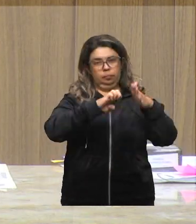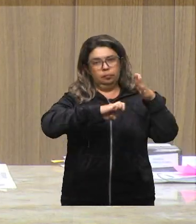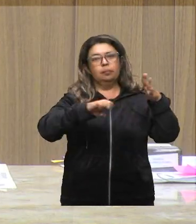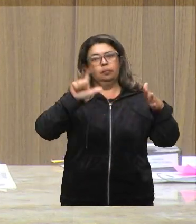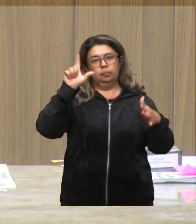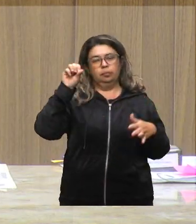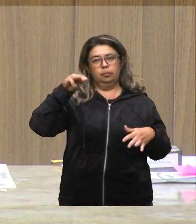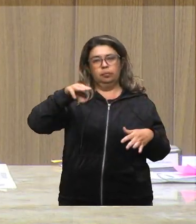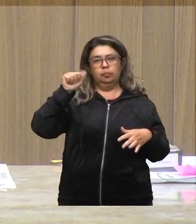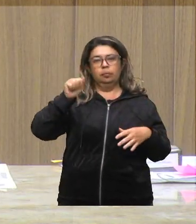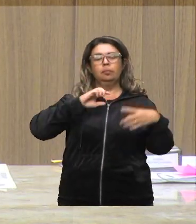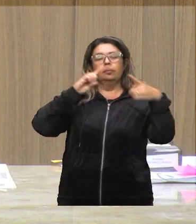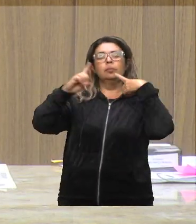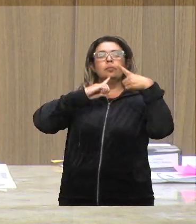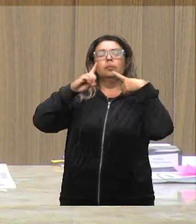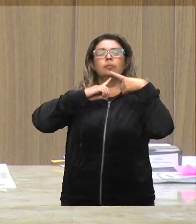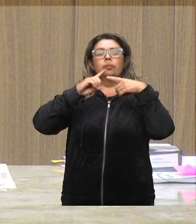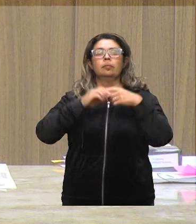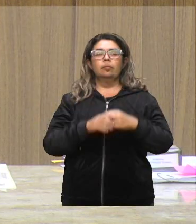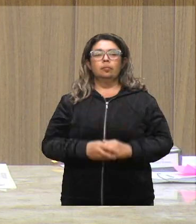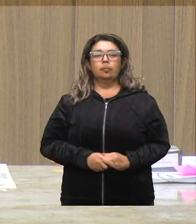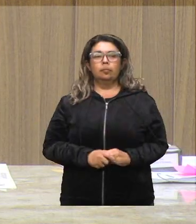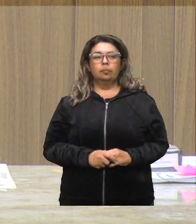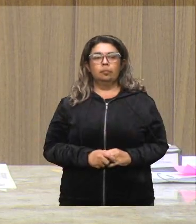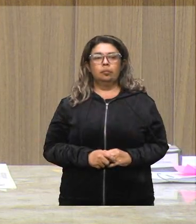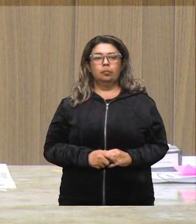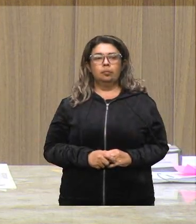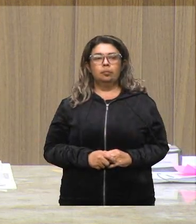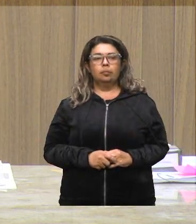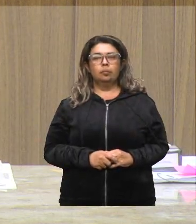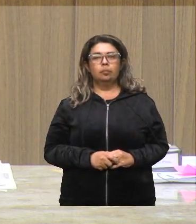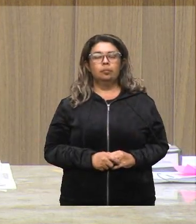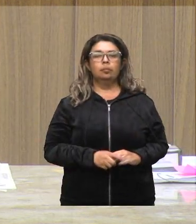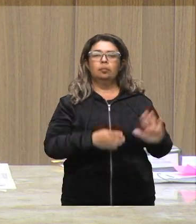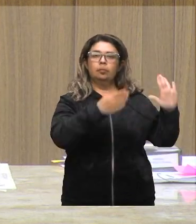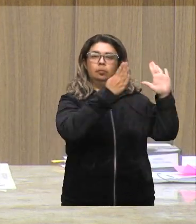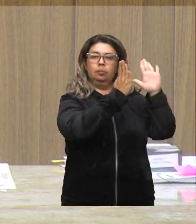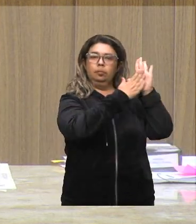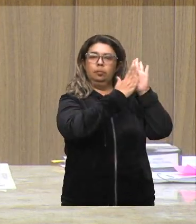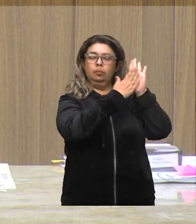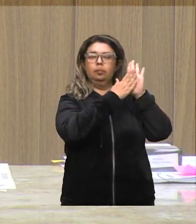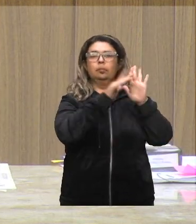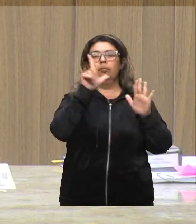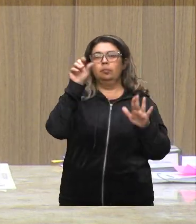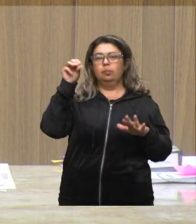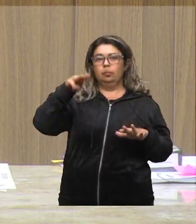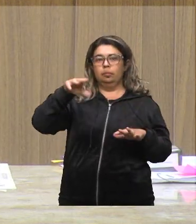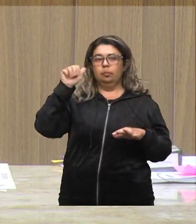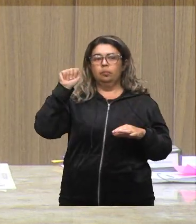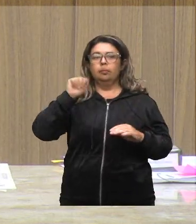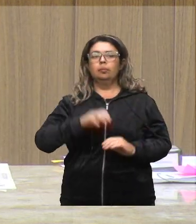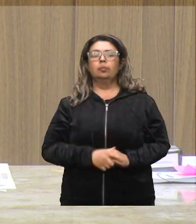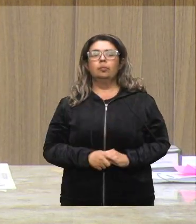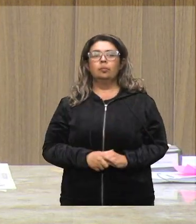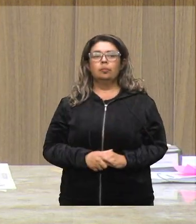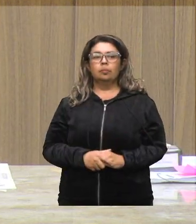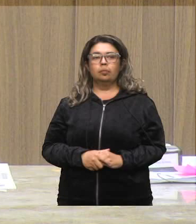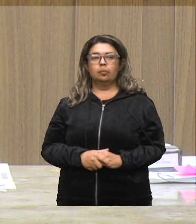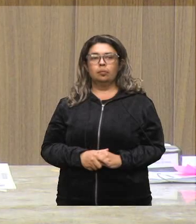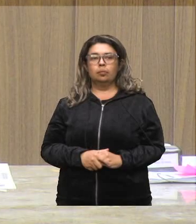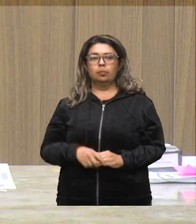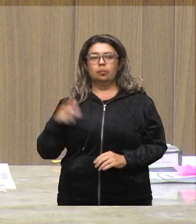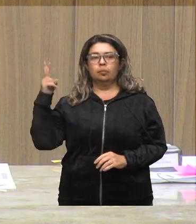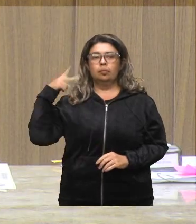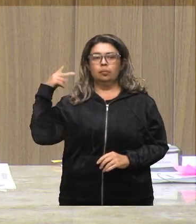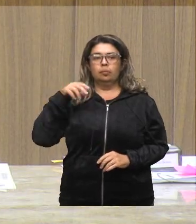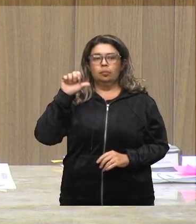1/2023. Em discussão, o projeto, a proposta de emenda LOMA número 1/2023, do